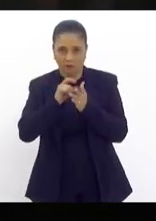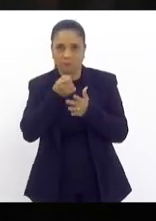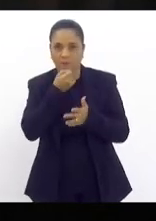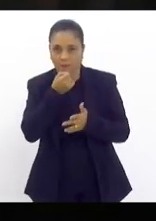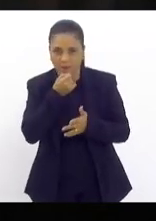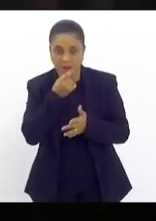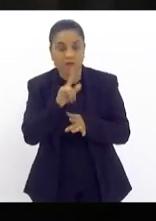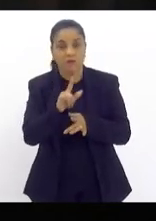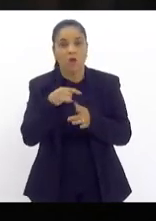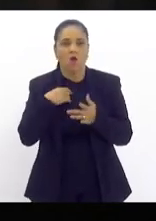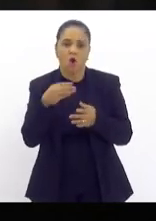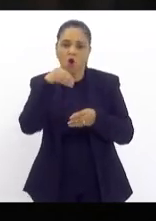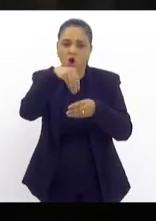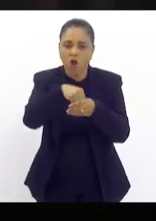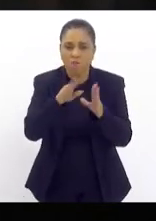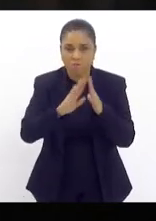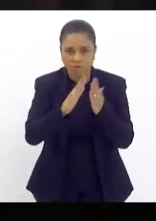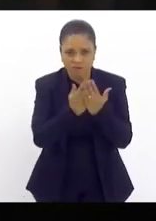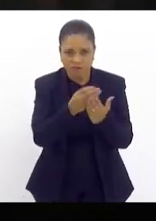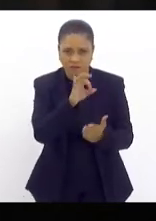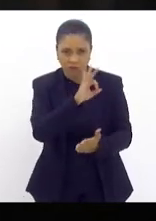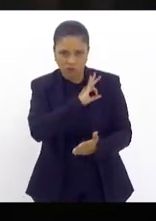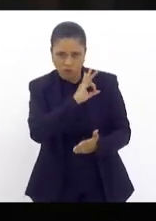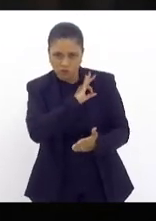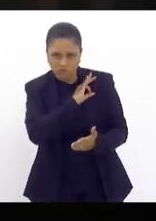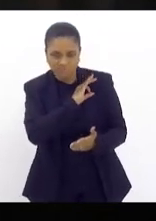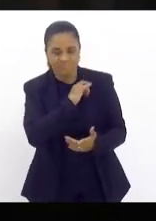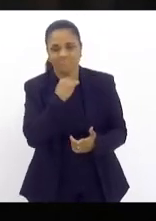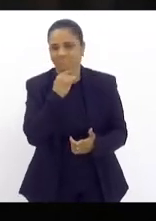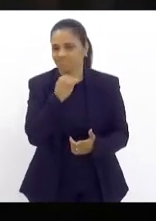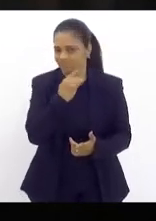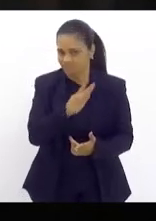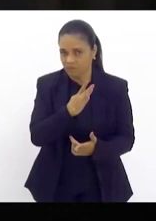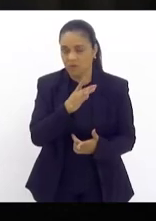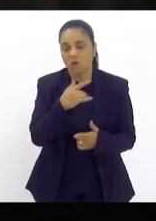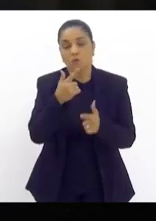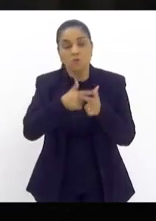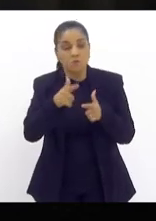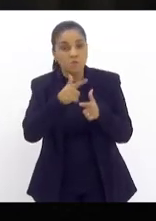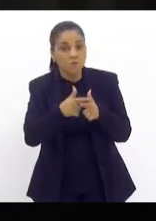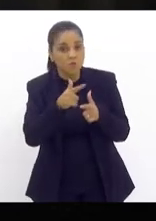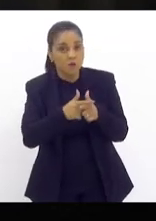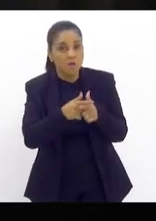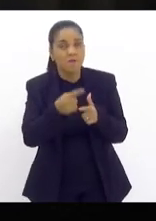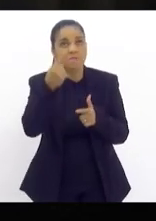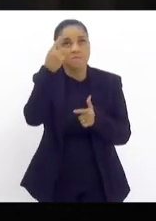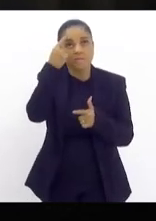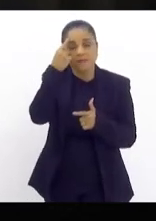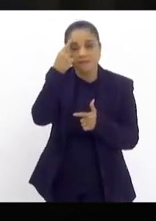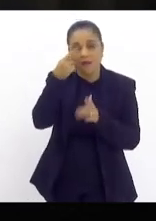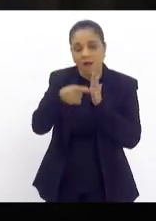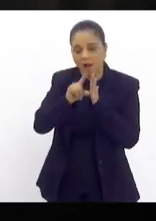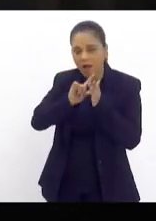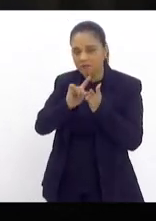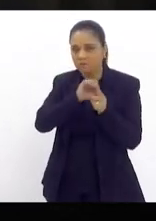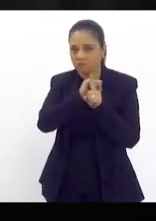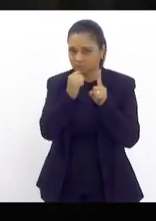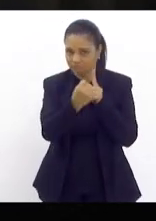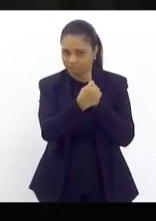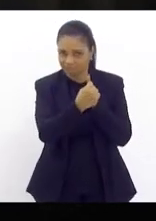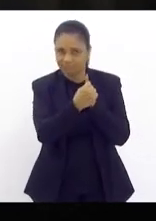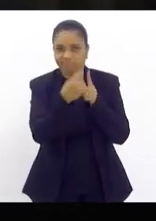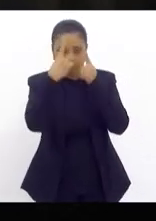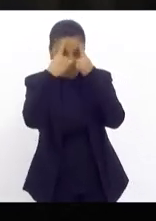colocar policiais dentro das escolas. Eu acho que o problema é muito complexo, a gente precisa pensar na sociedade como um todo. Se